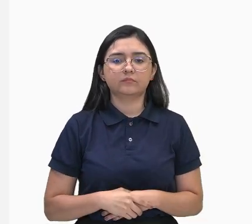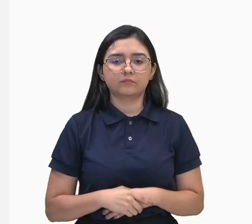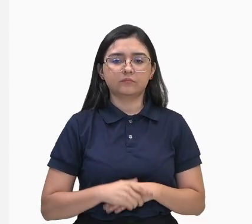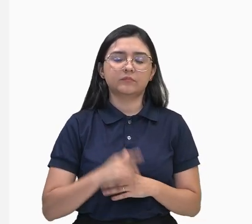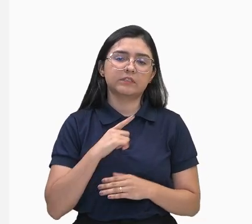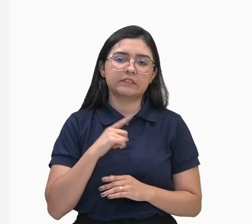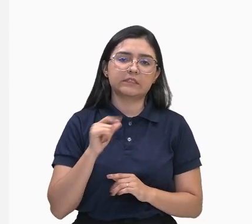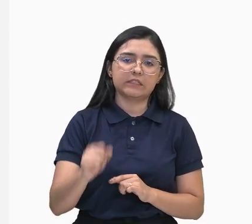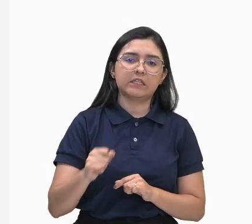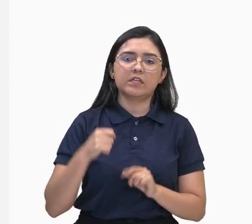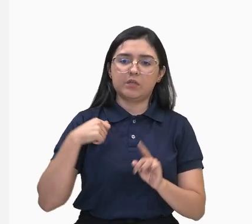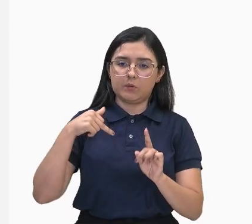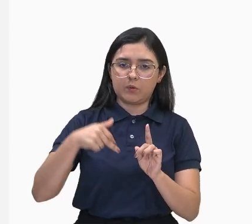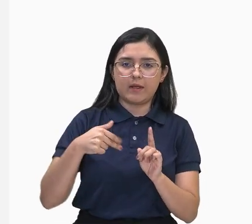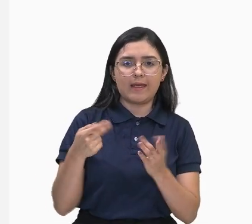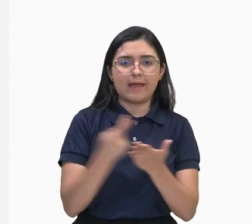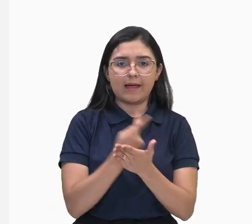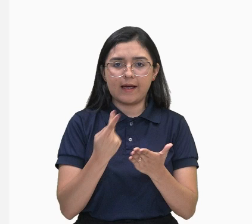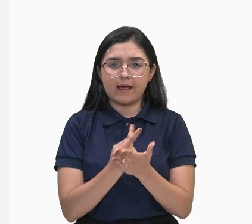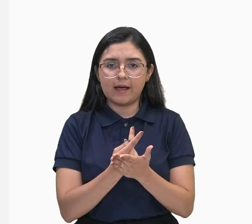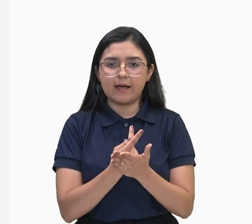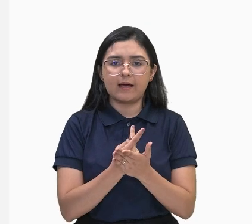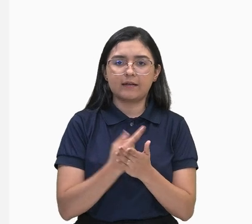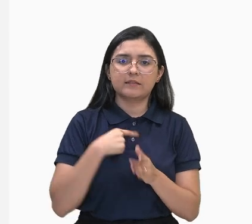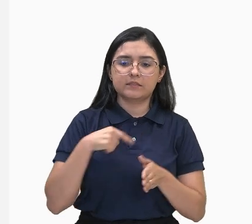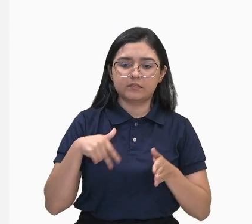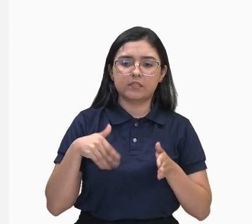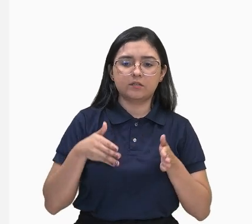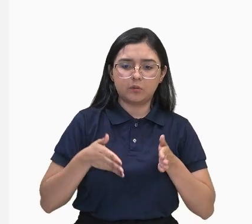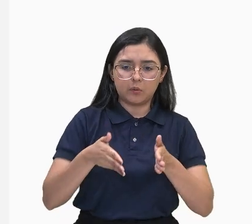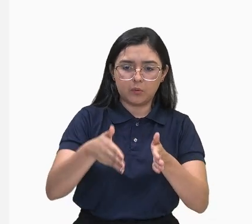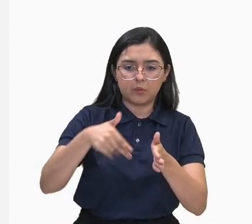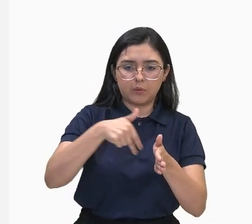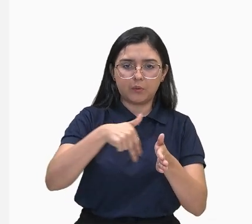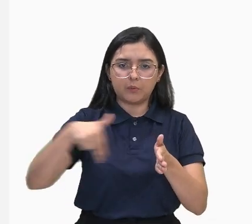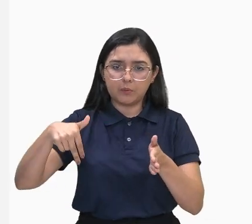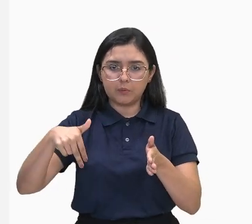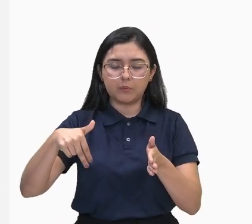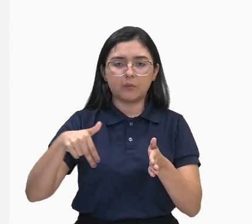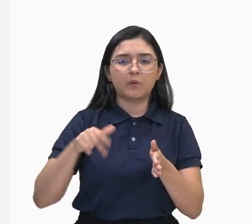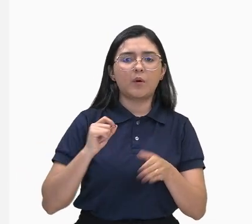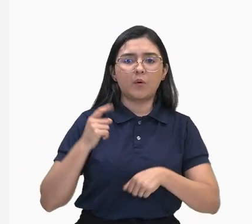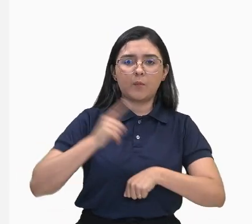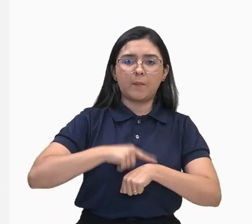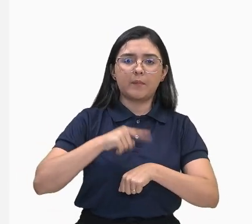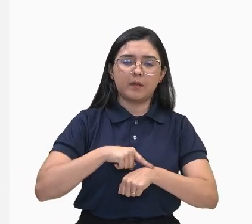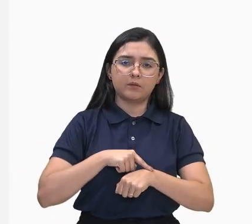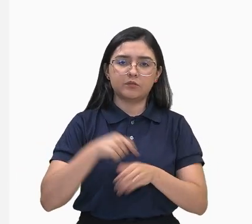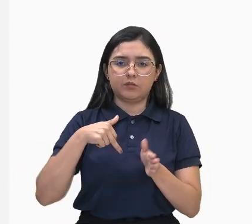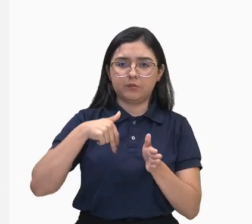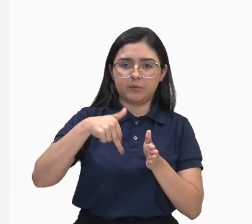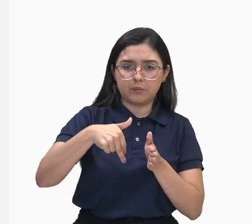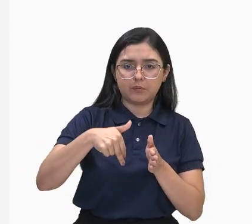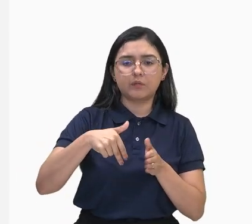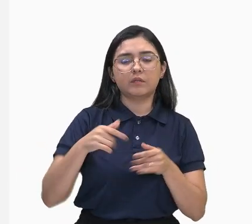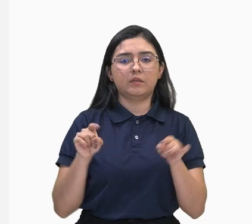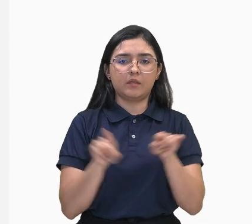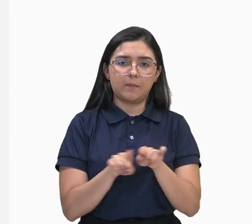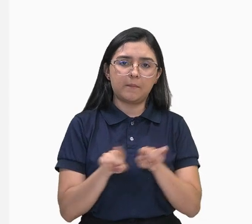corrida errada, uma saída da pista, queimar, né, a hora do salto, que é quando ele pisa em uma